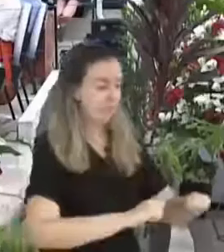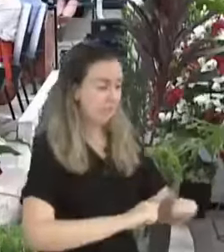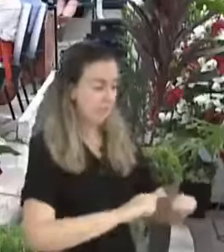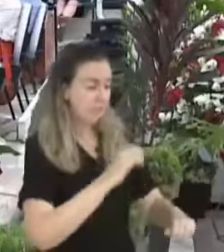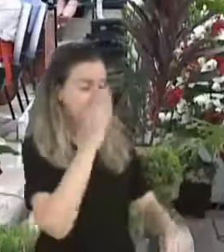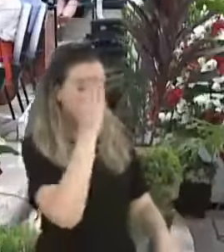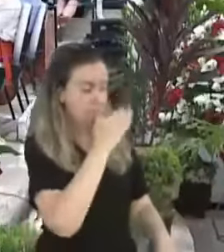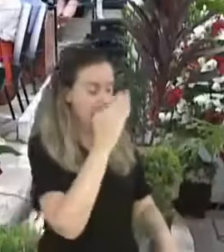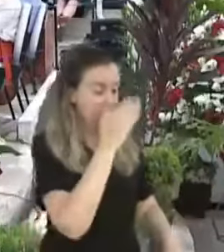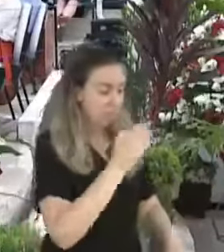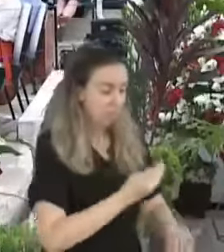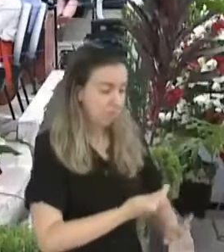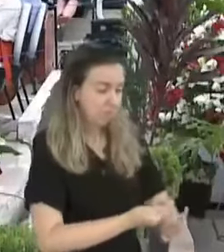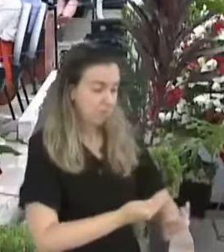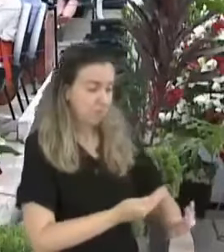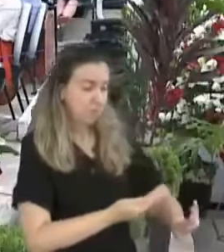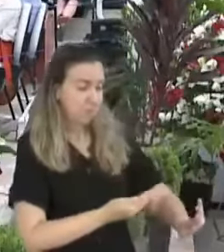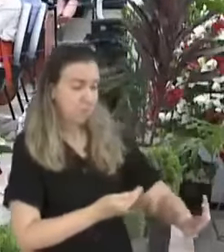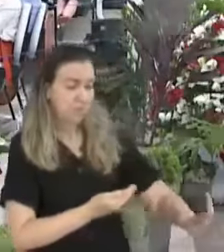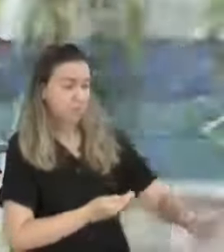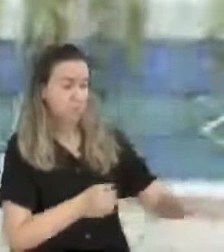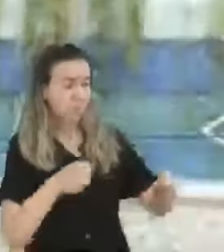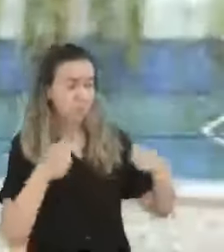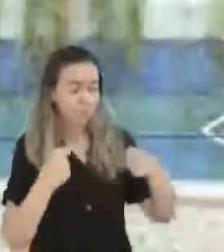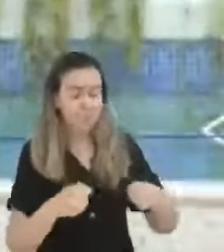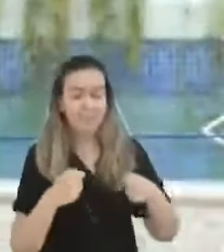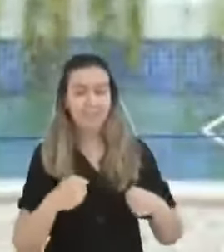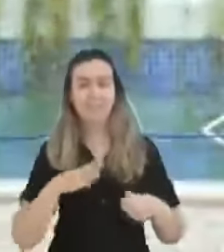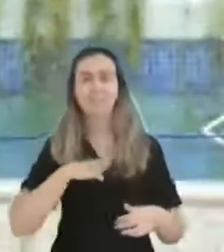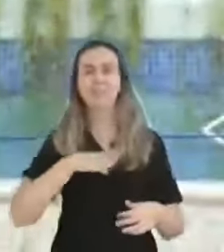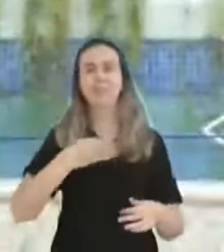caminhos. Precisamos nos converter diariamente.